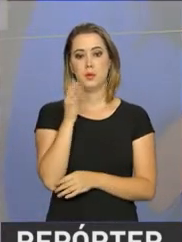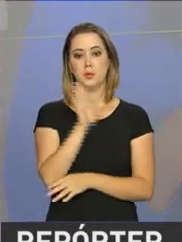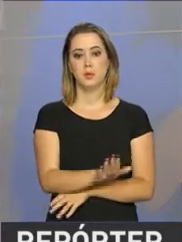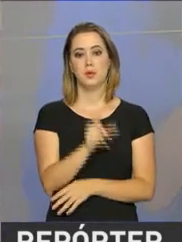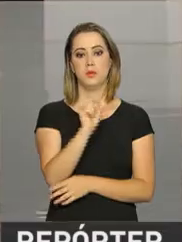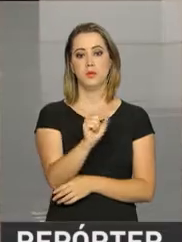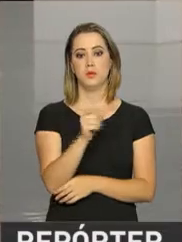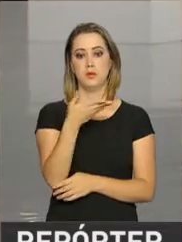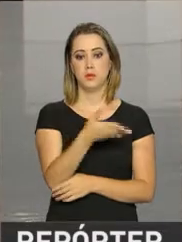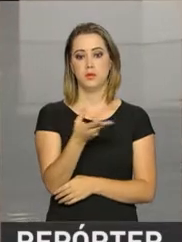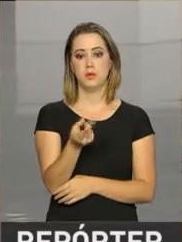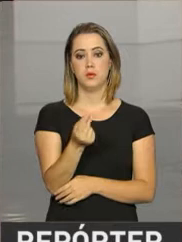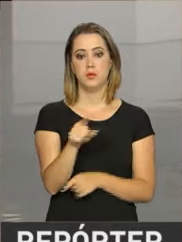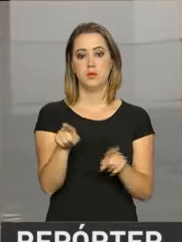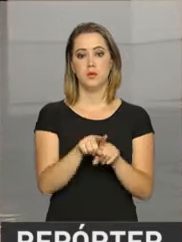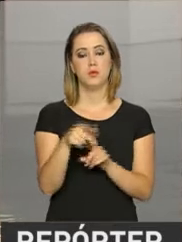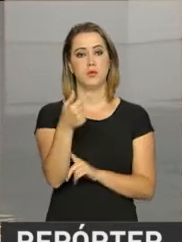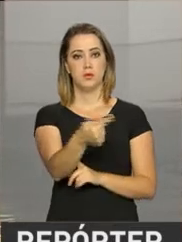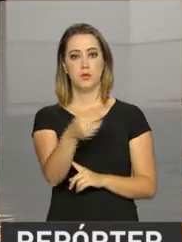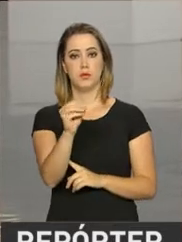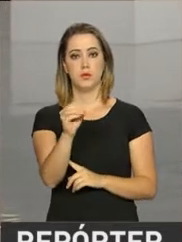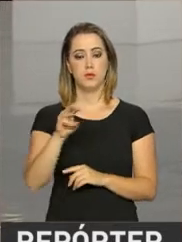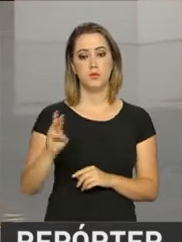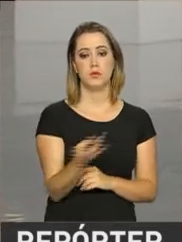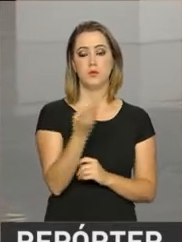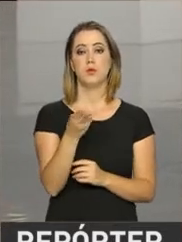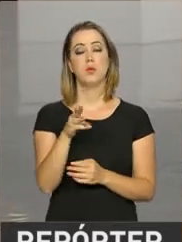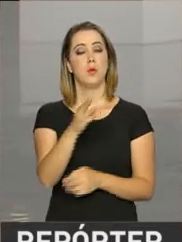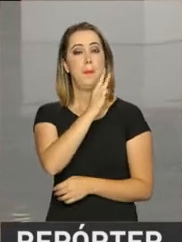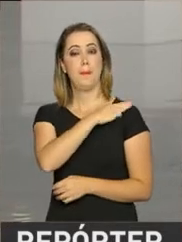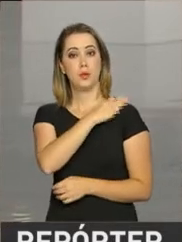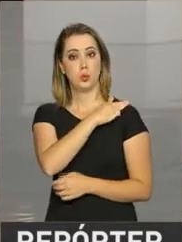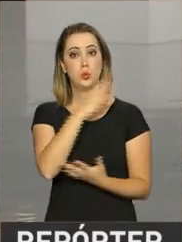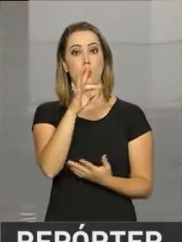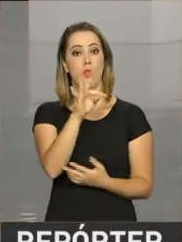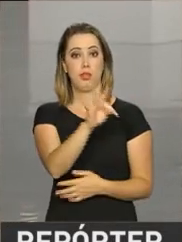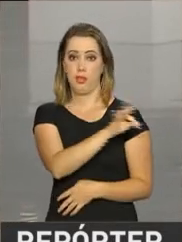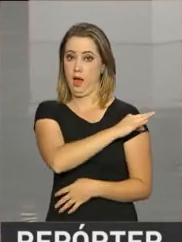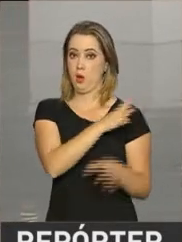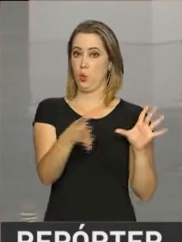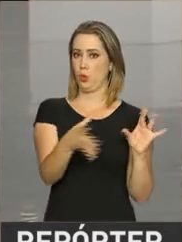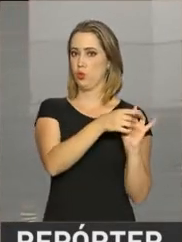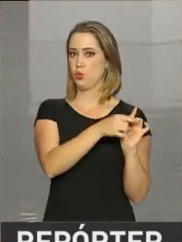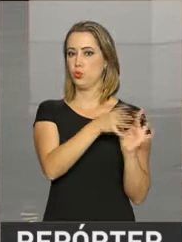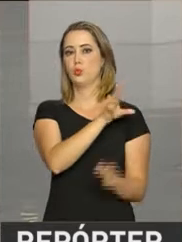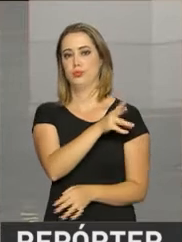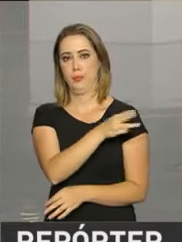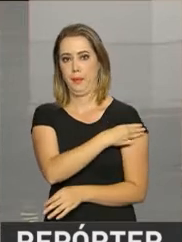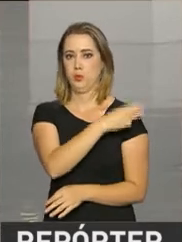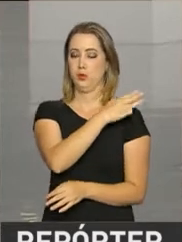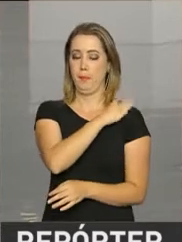jaime olha desse valor que você falou 700 milhões vão para o médio técnico é esse programa que vai incentivar que o jovem se